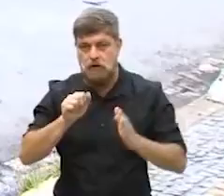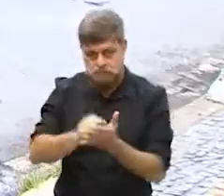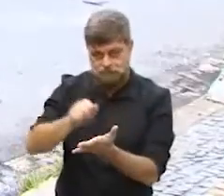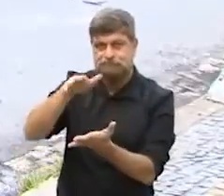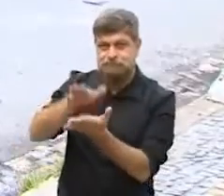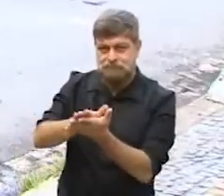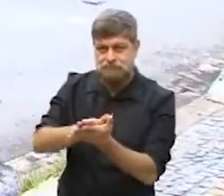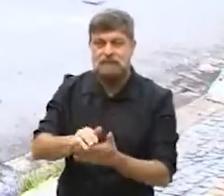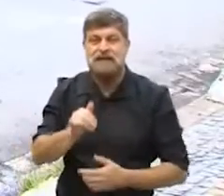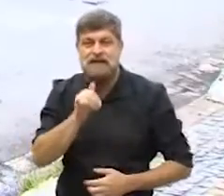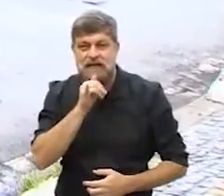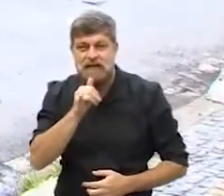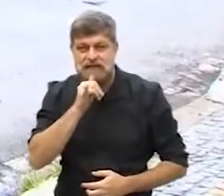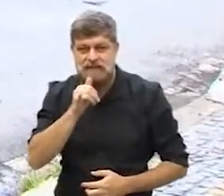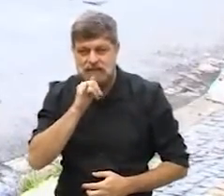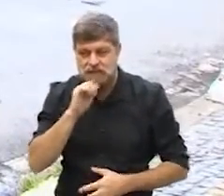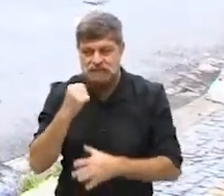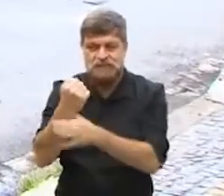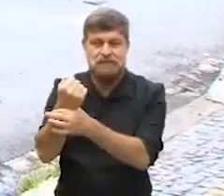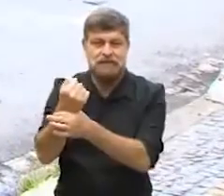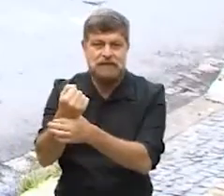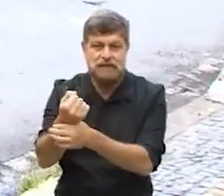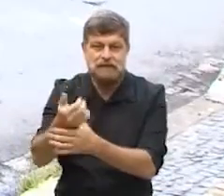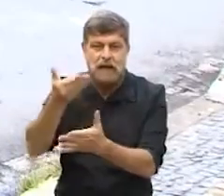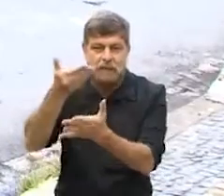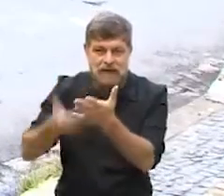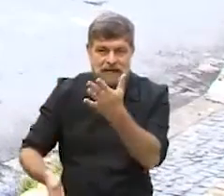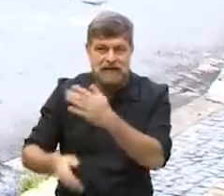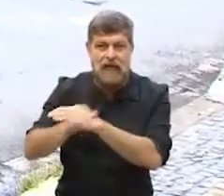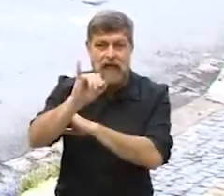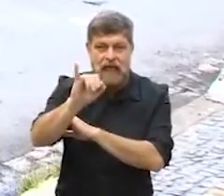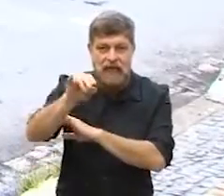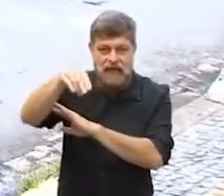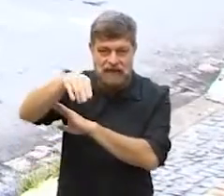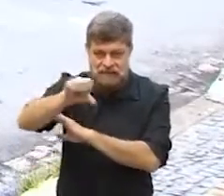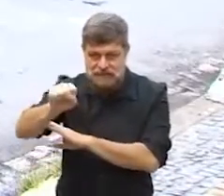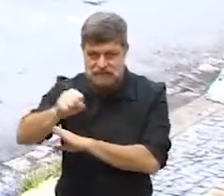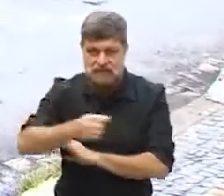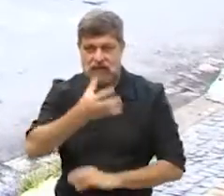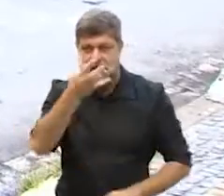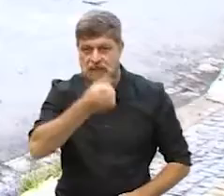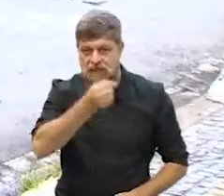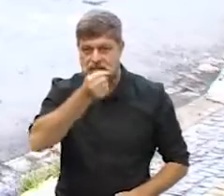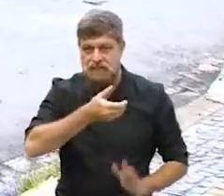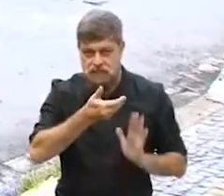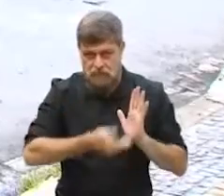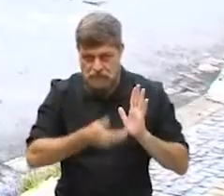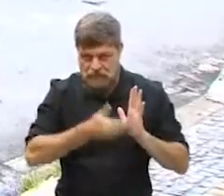sofrer penalidades, como deixar de ser segurado pelo INSS, perdendo